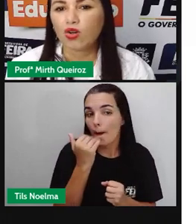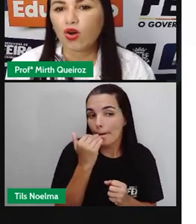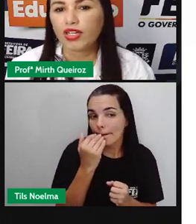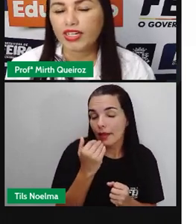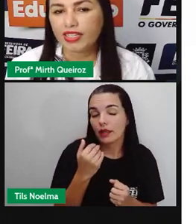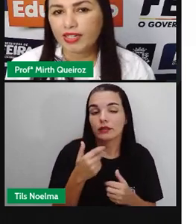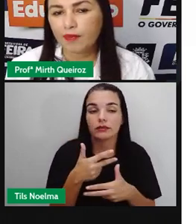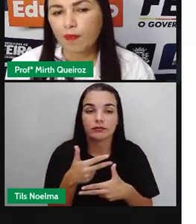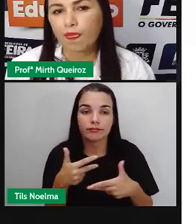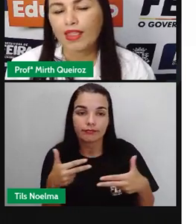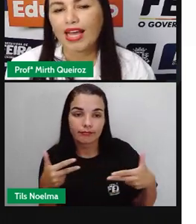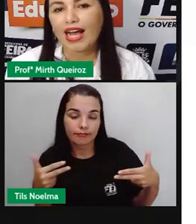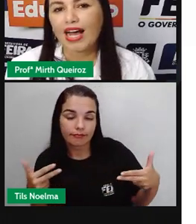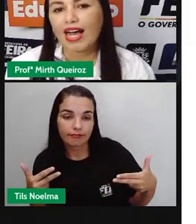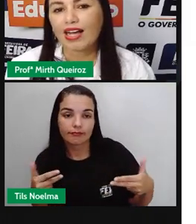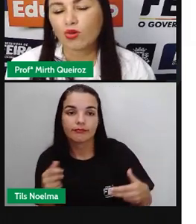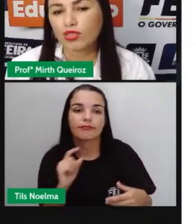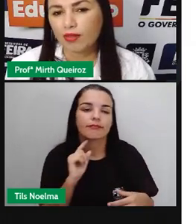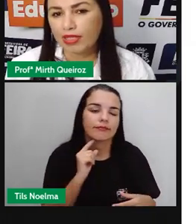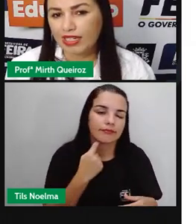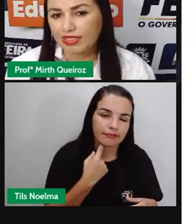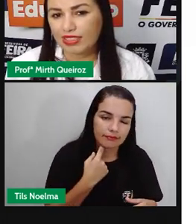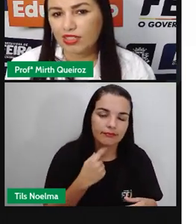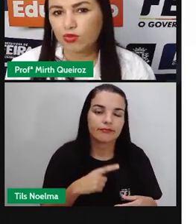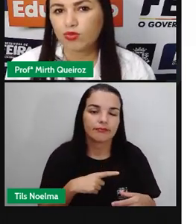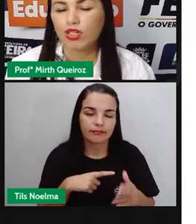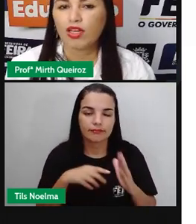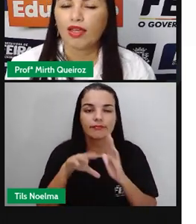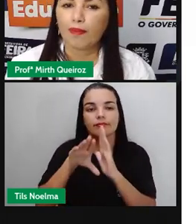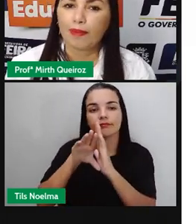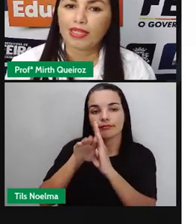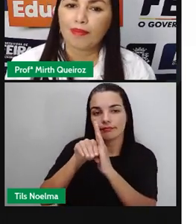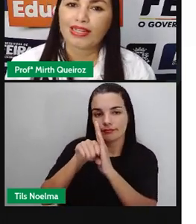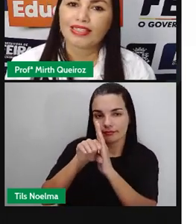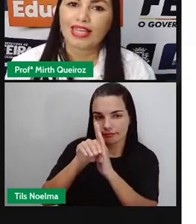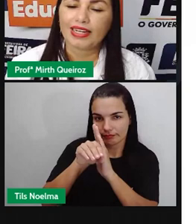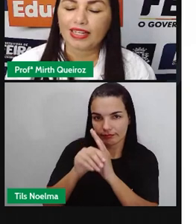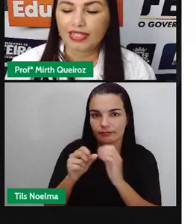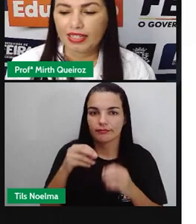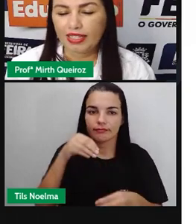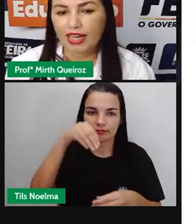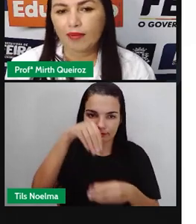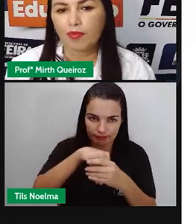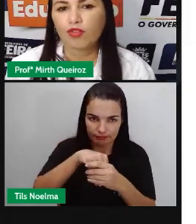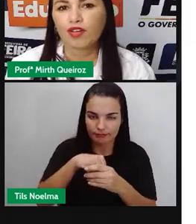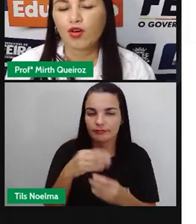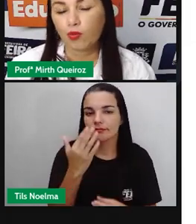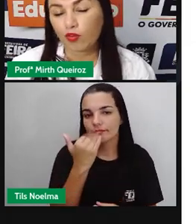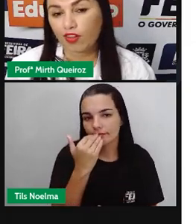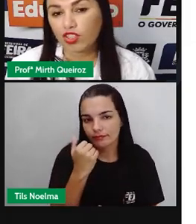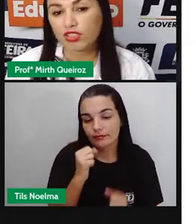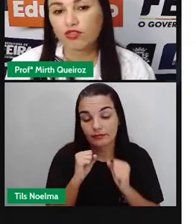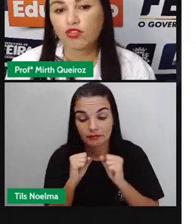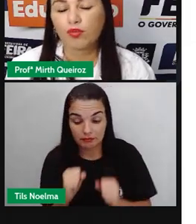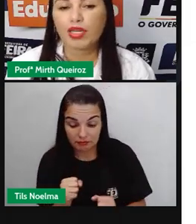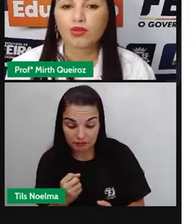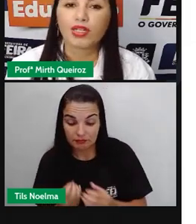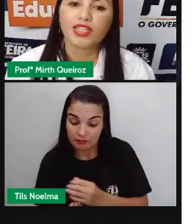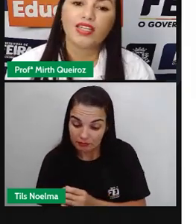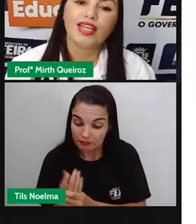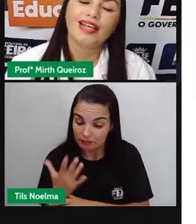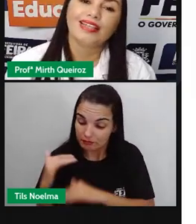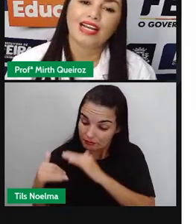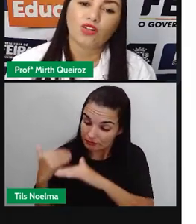também ocorre aí a contaminação pela bactéria e aprovar o provável